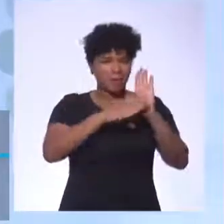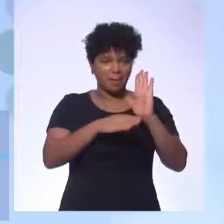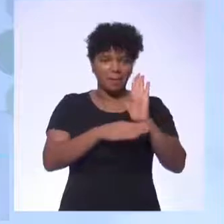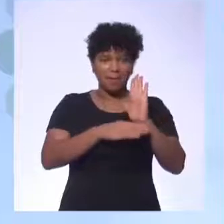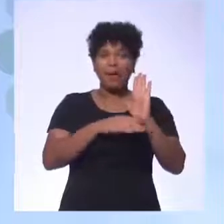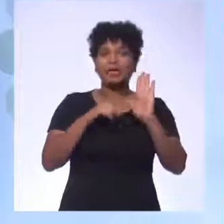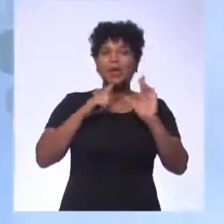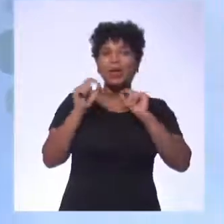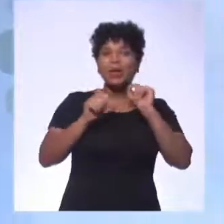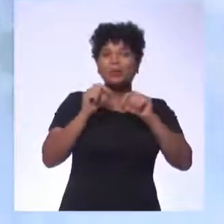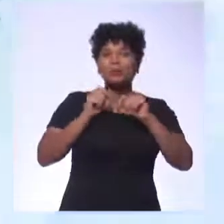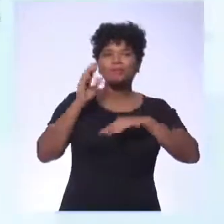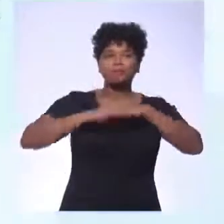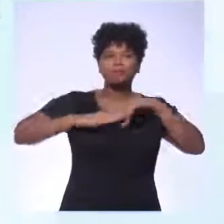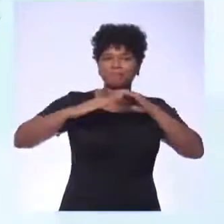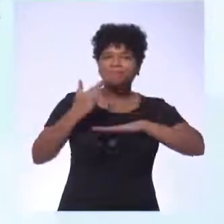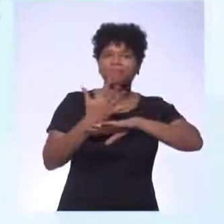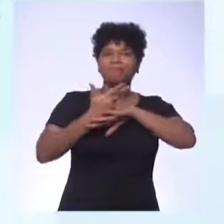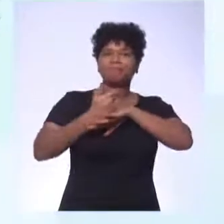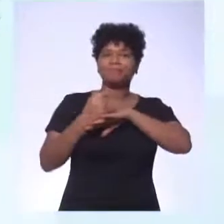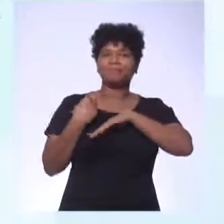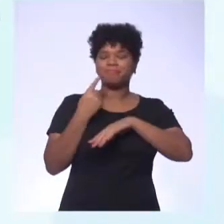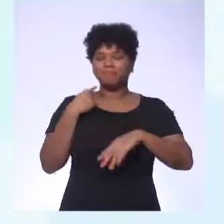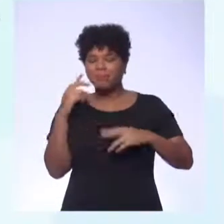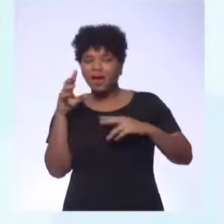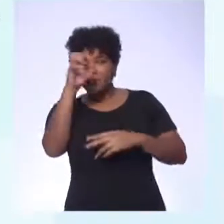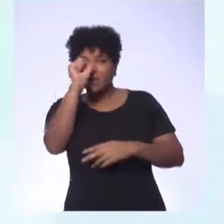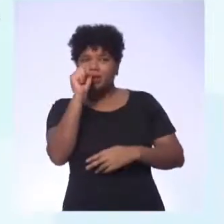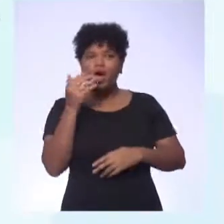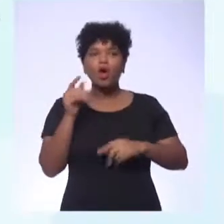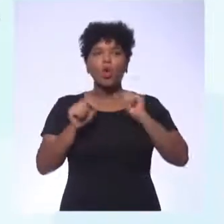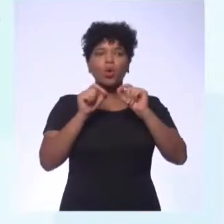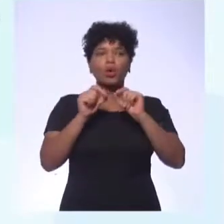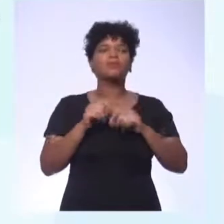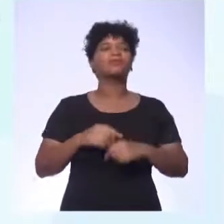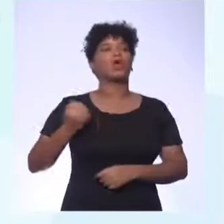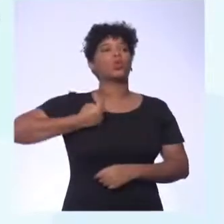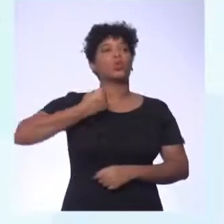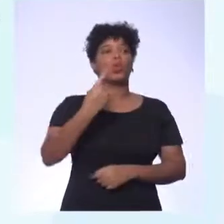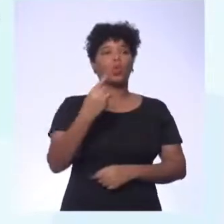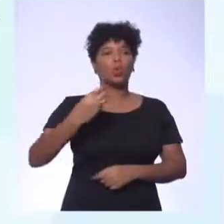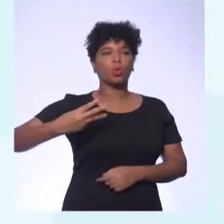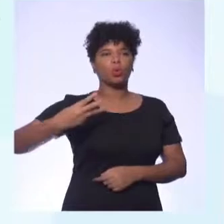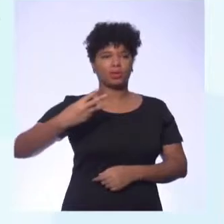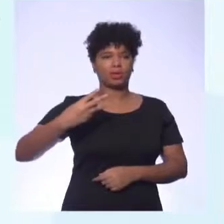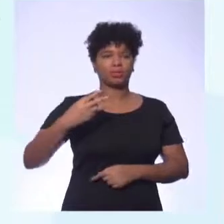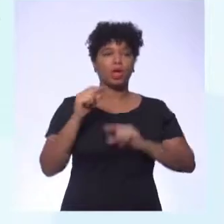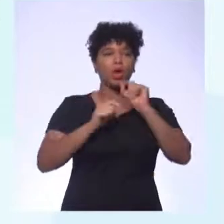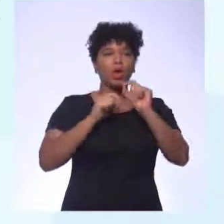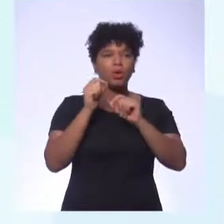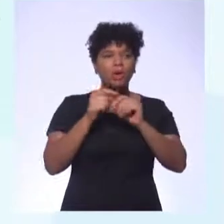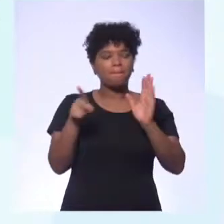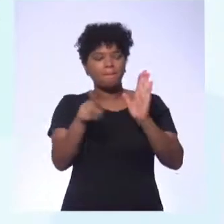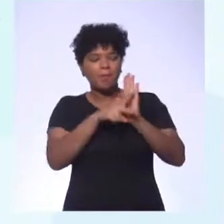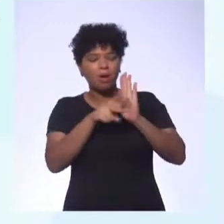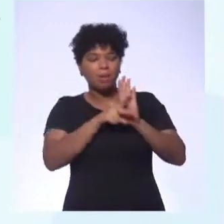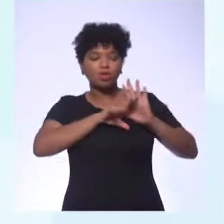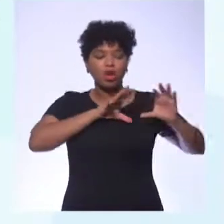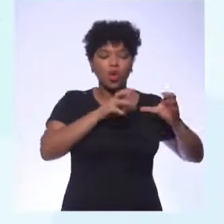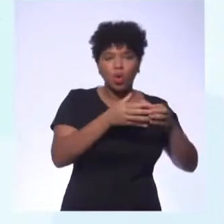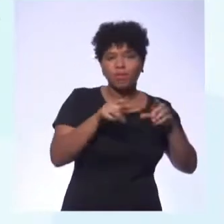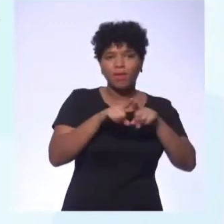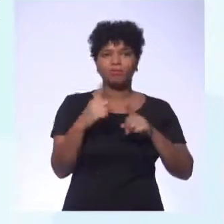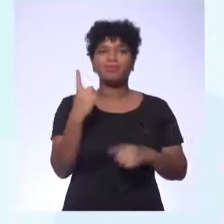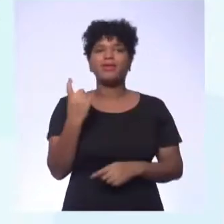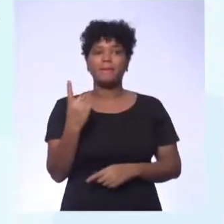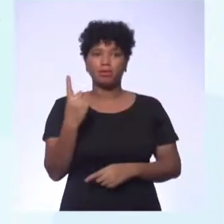é a habilidade que nós vamos trabalhar aí. Então, é a 13. Propor iniciativas individuais e coletivas para